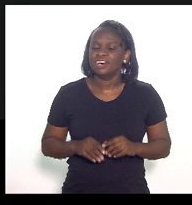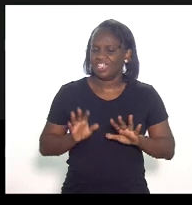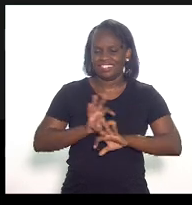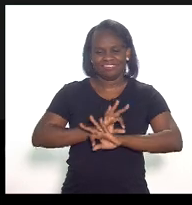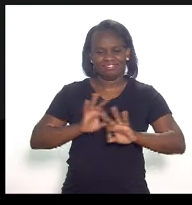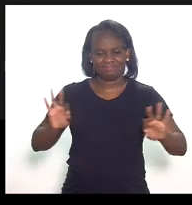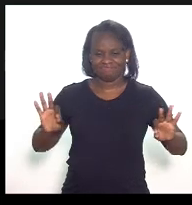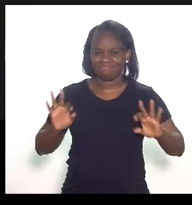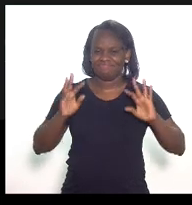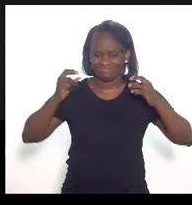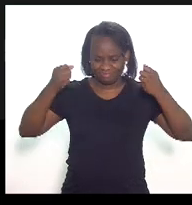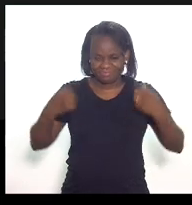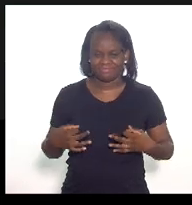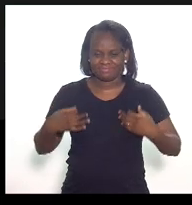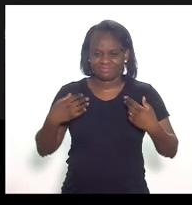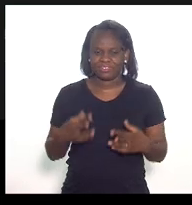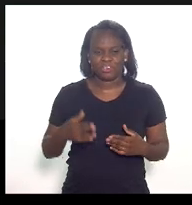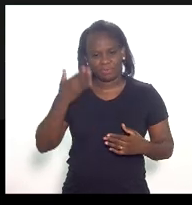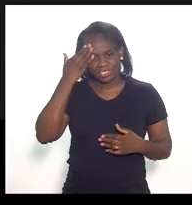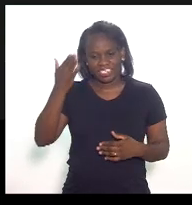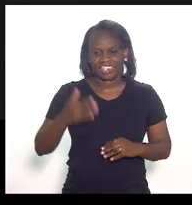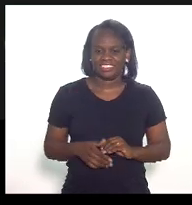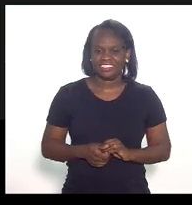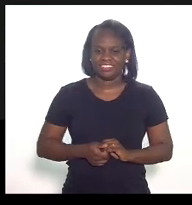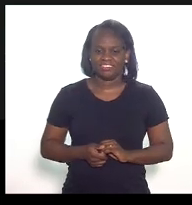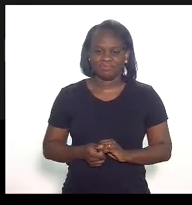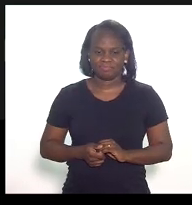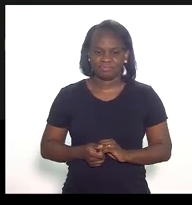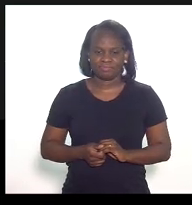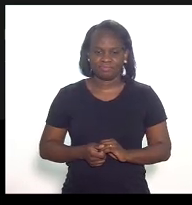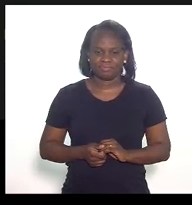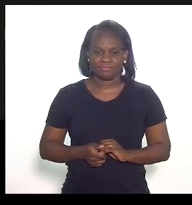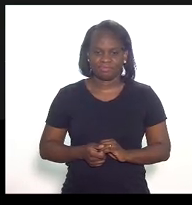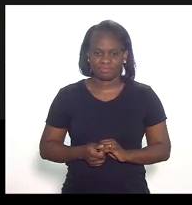Contempladíssima, contempladíssima. Obrigada, okay, amiga.